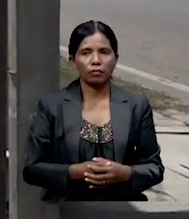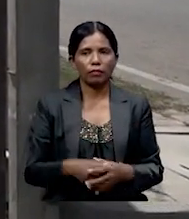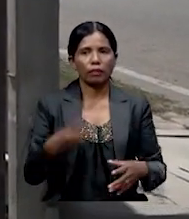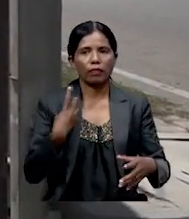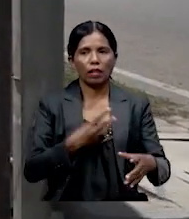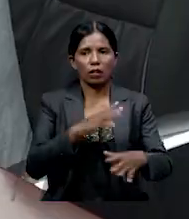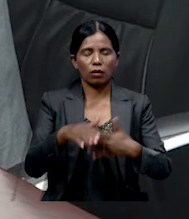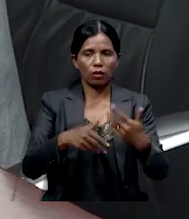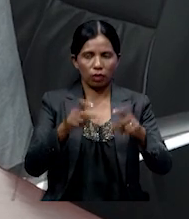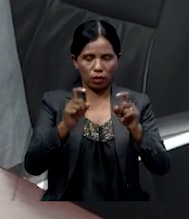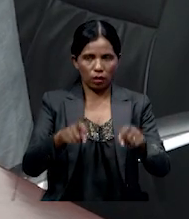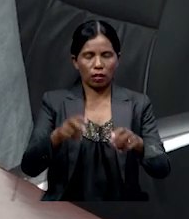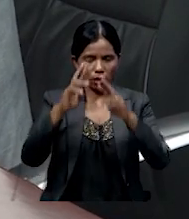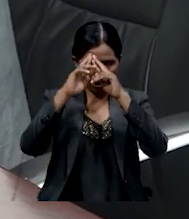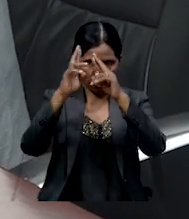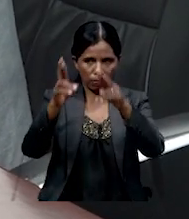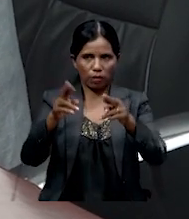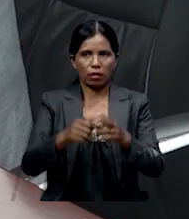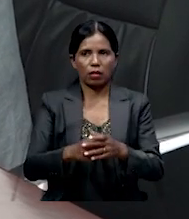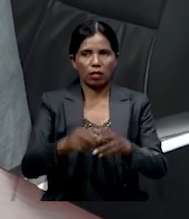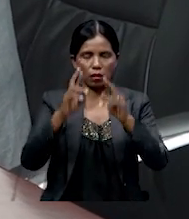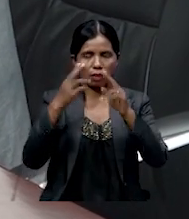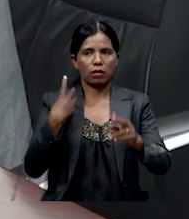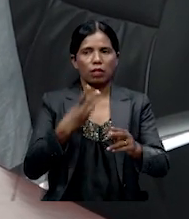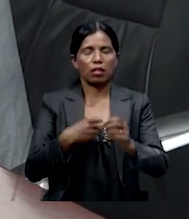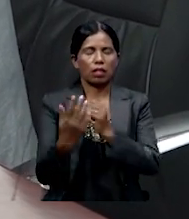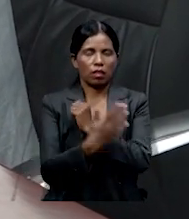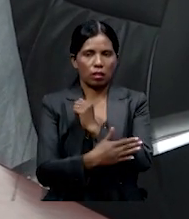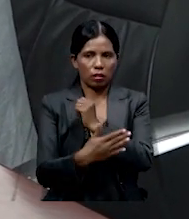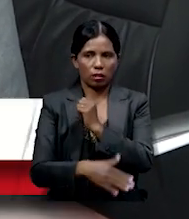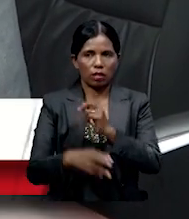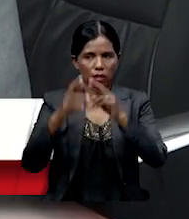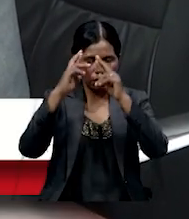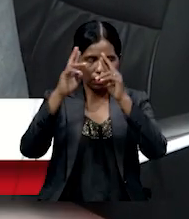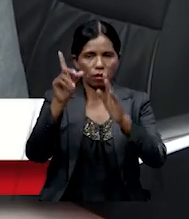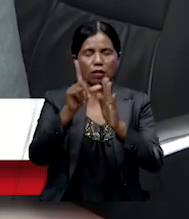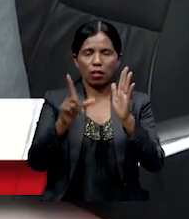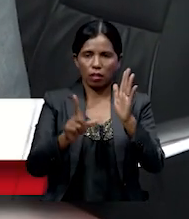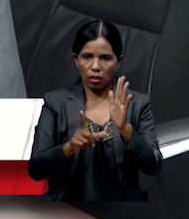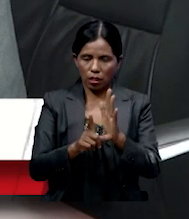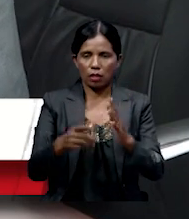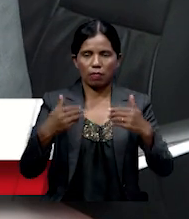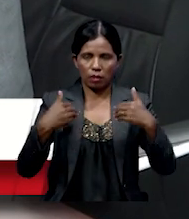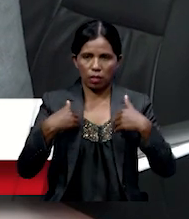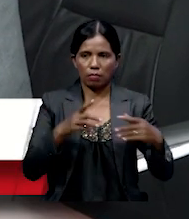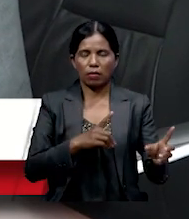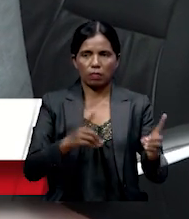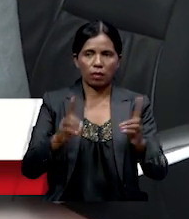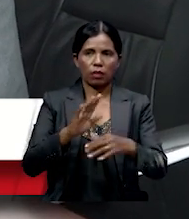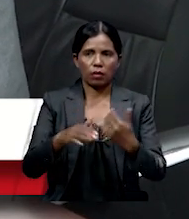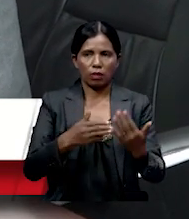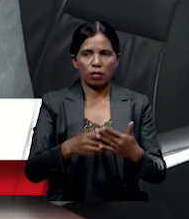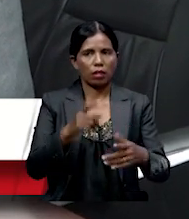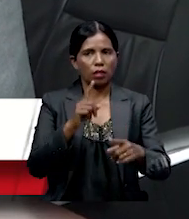tem respeito. Respeito lei, normas, respeito de país, de Estado de Direito Democrático, respeito de instituições, implemento o seu